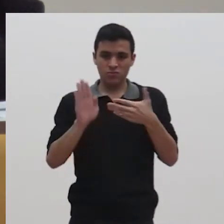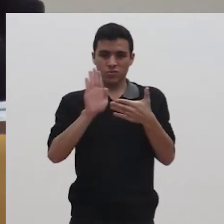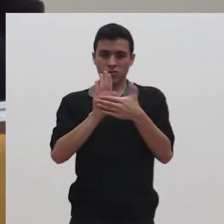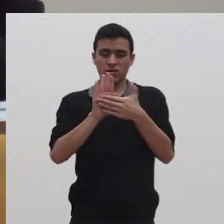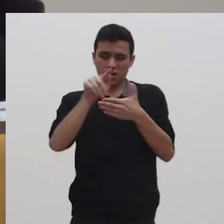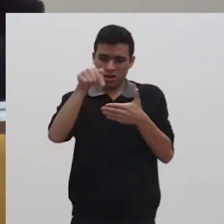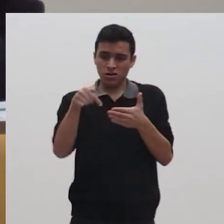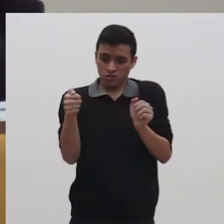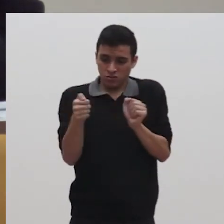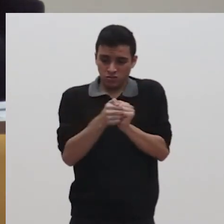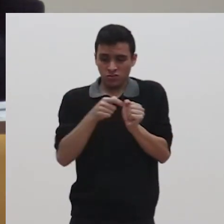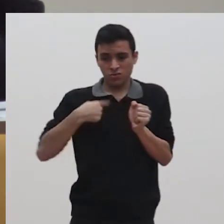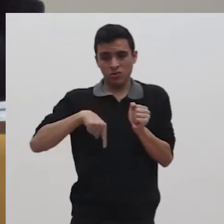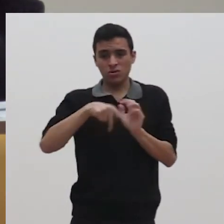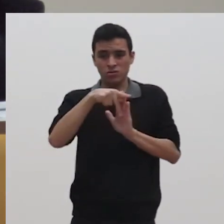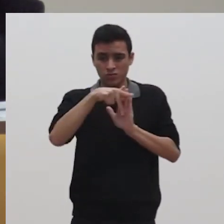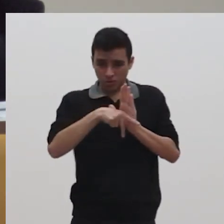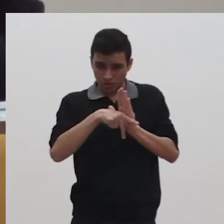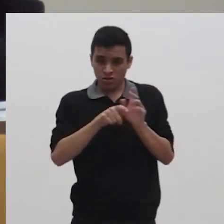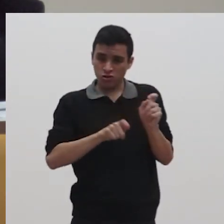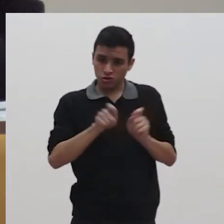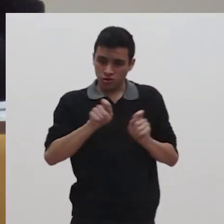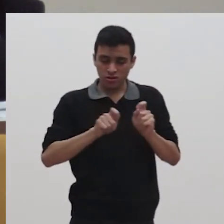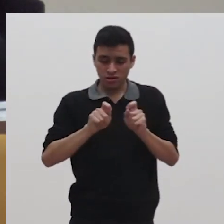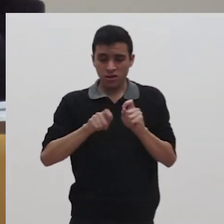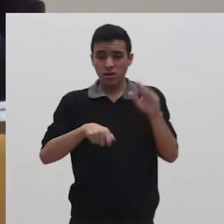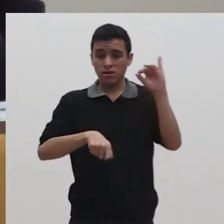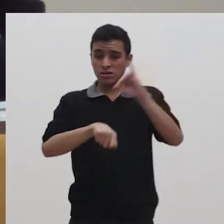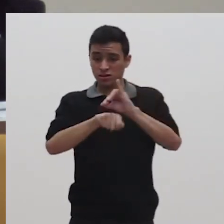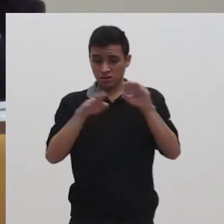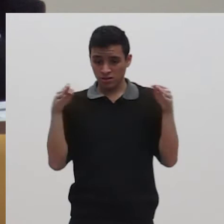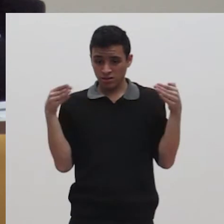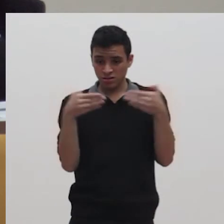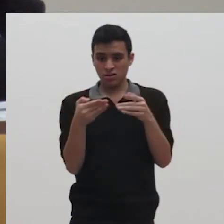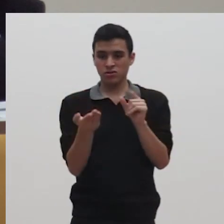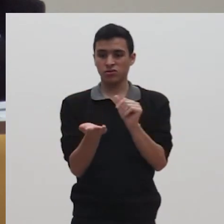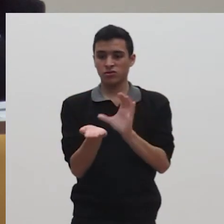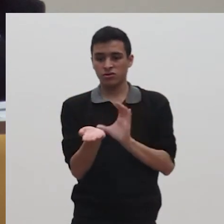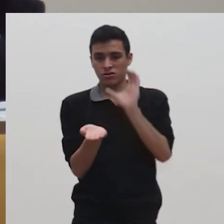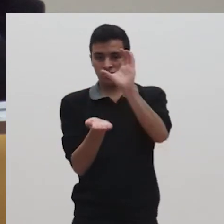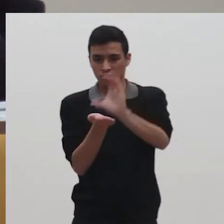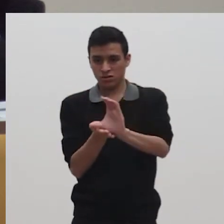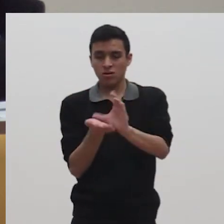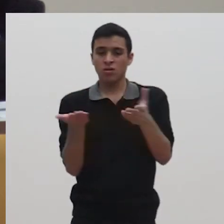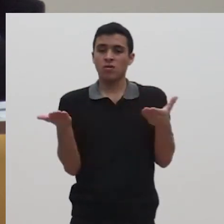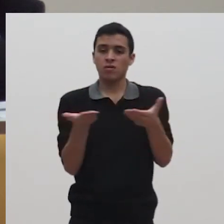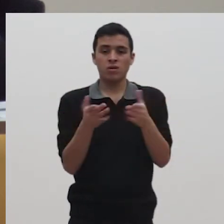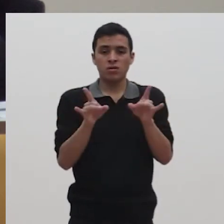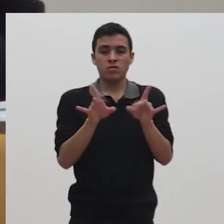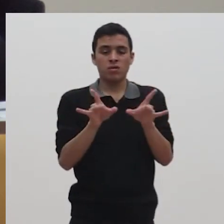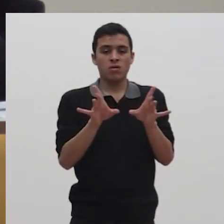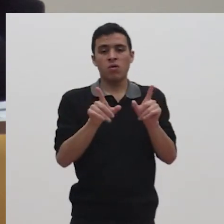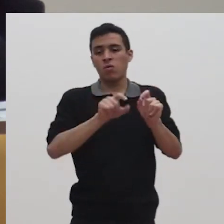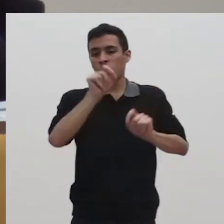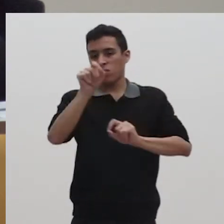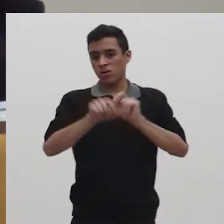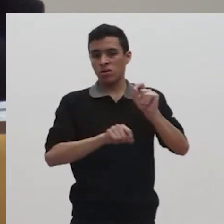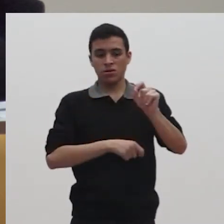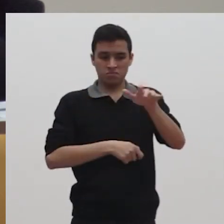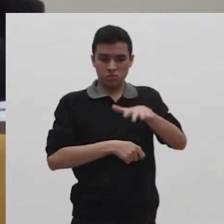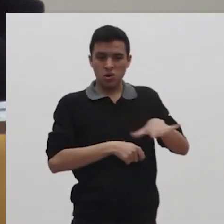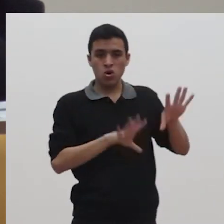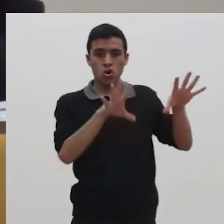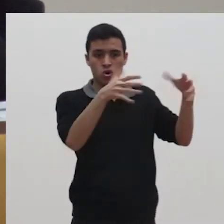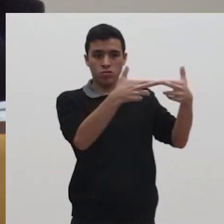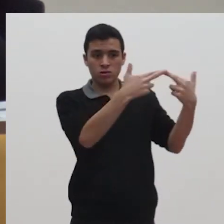aqui consolidada no nosso programa de gestão, é descentralizar a verba de capacitação, que hoje está toda ordenada pela